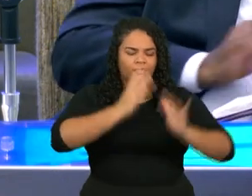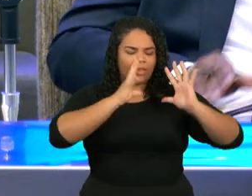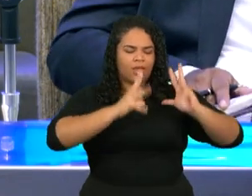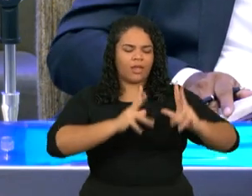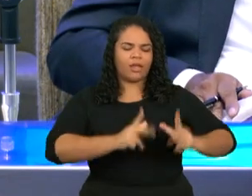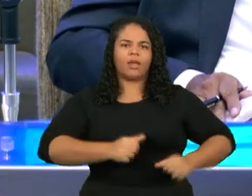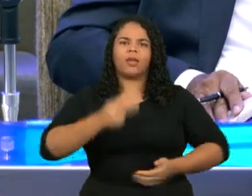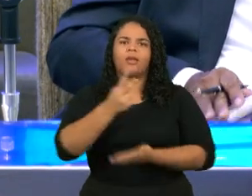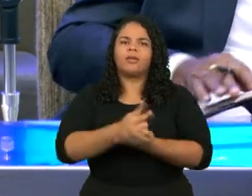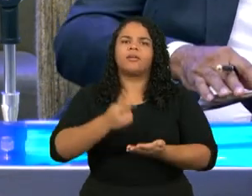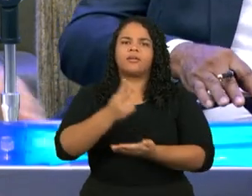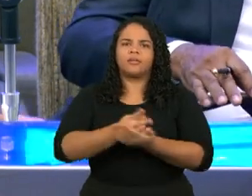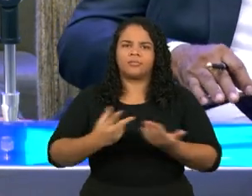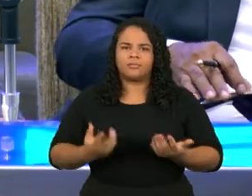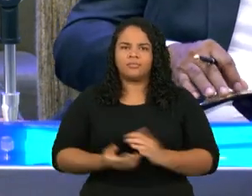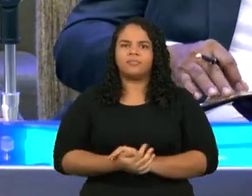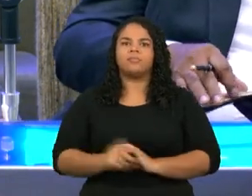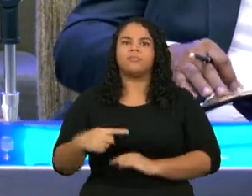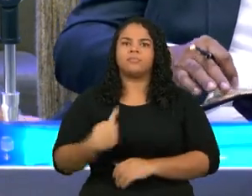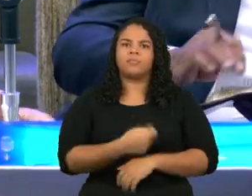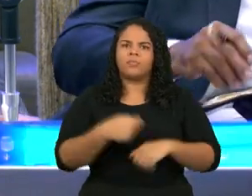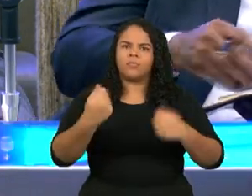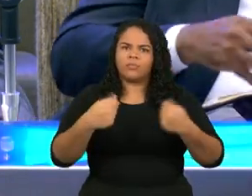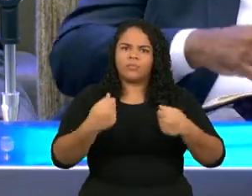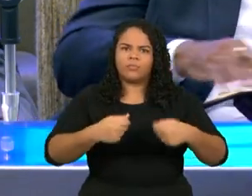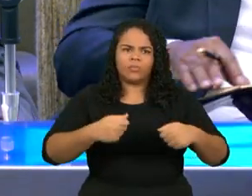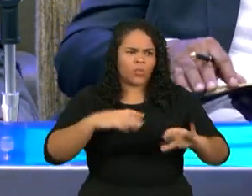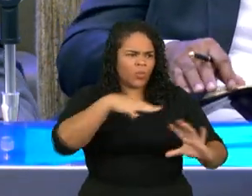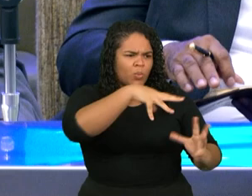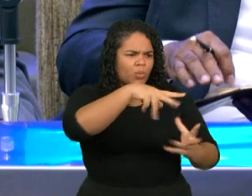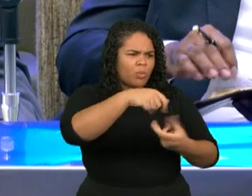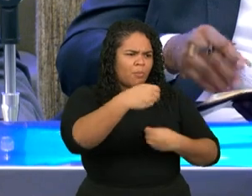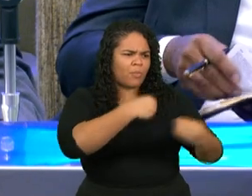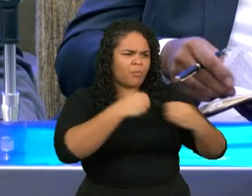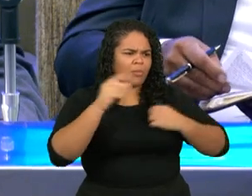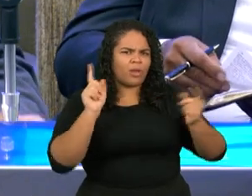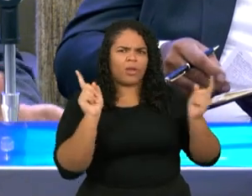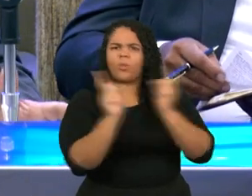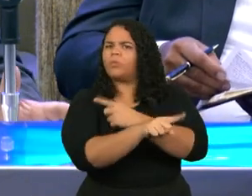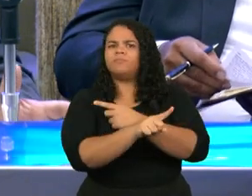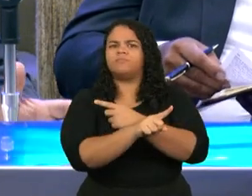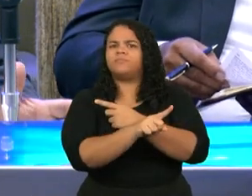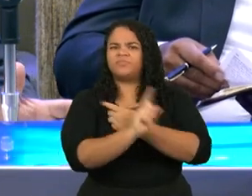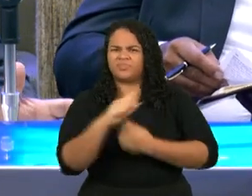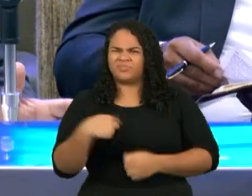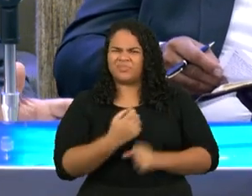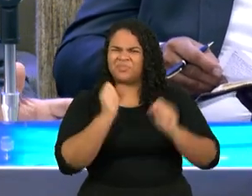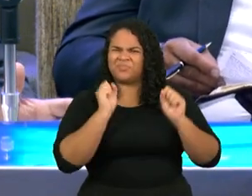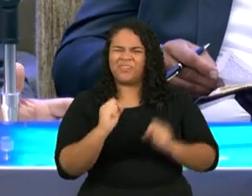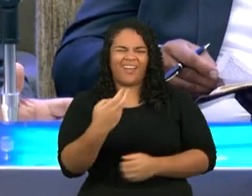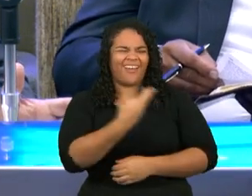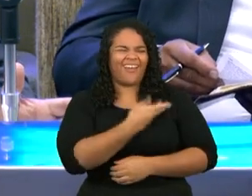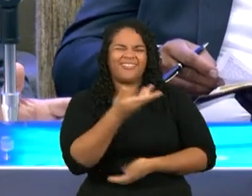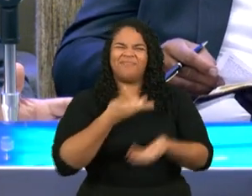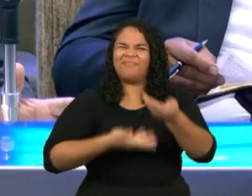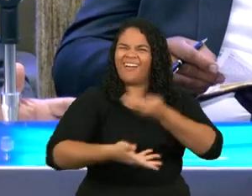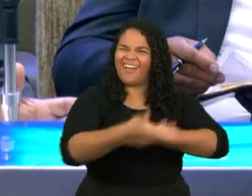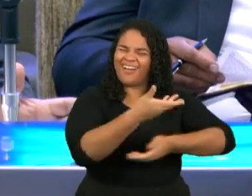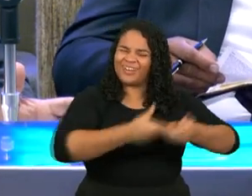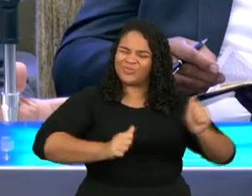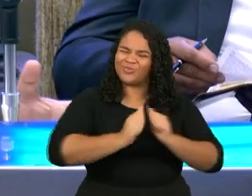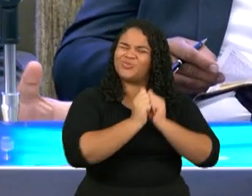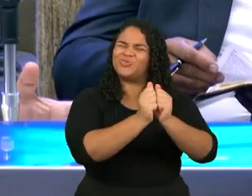oposta aos costumes do mundo não podemos não podemos ser companheiros do mundo